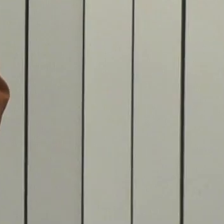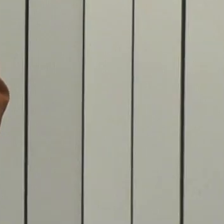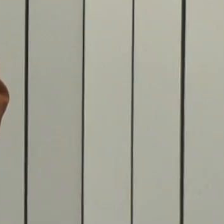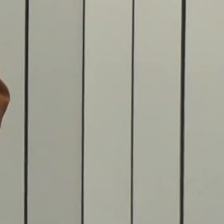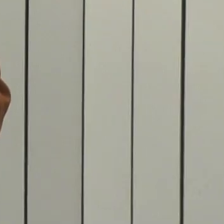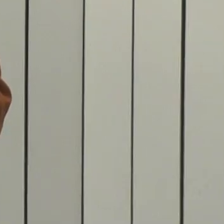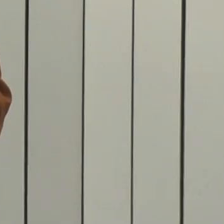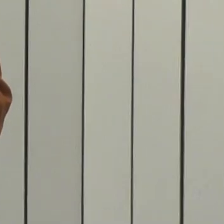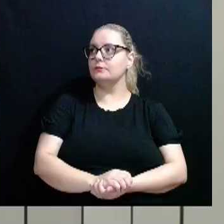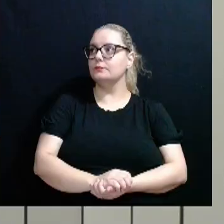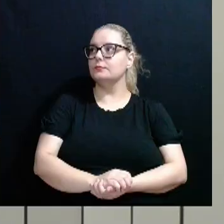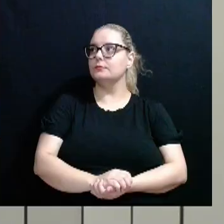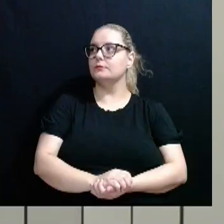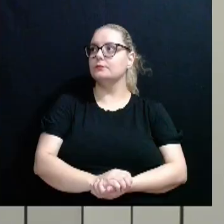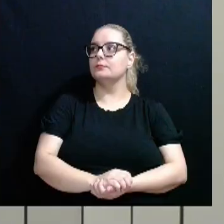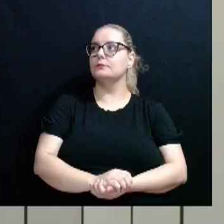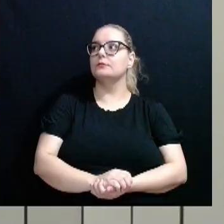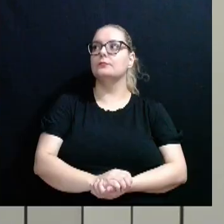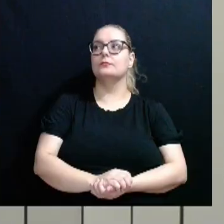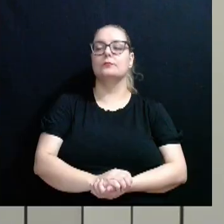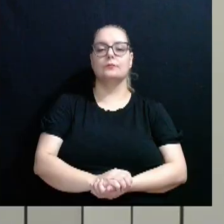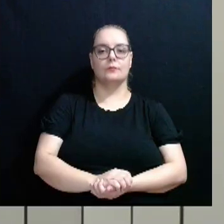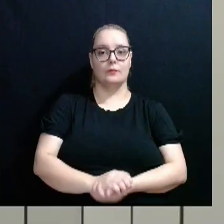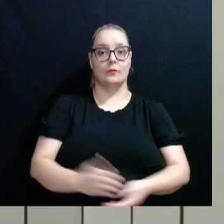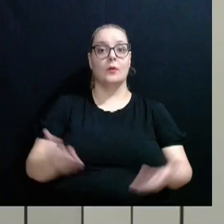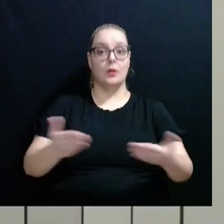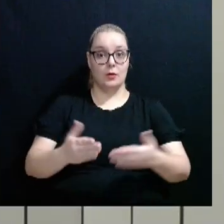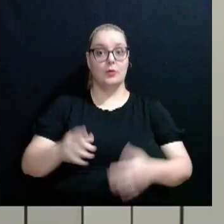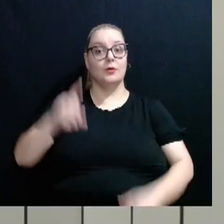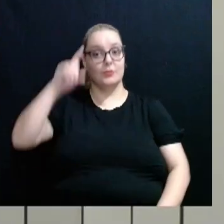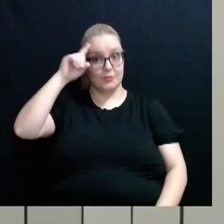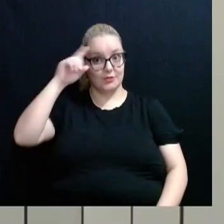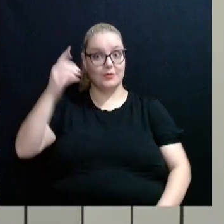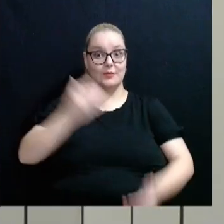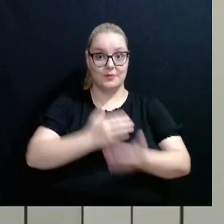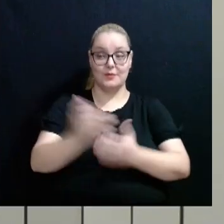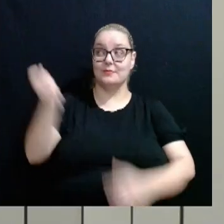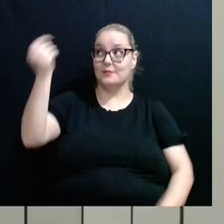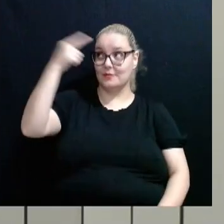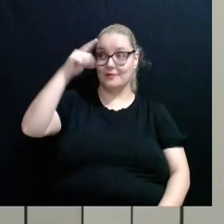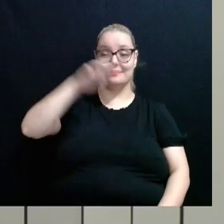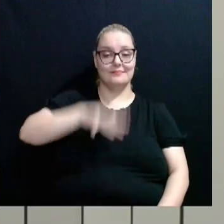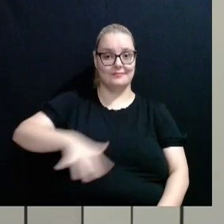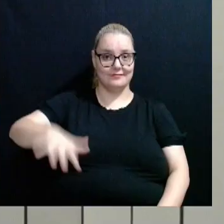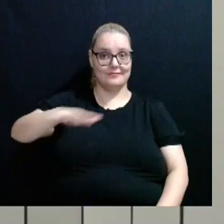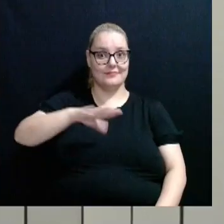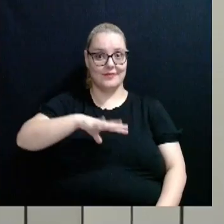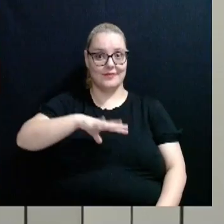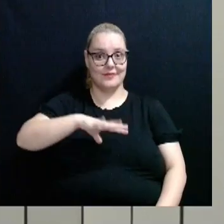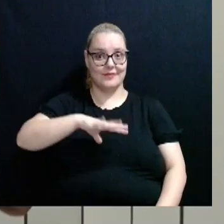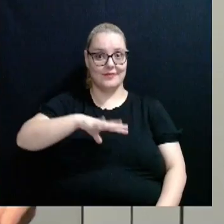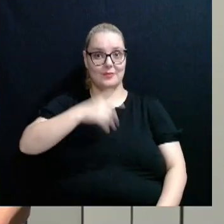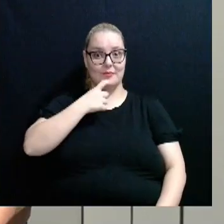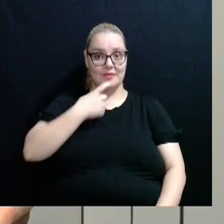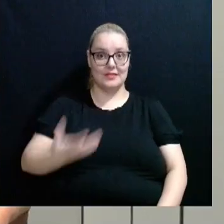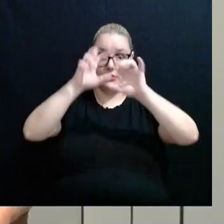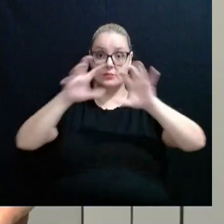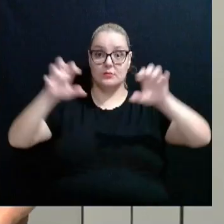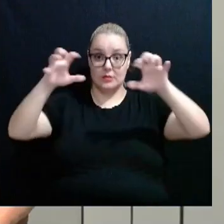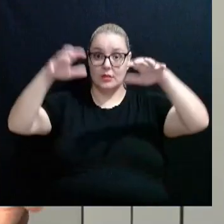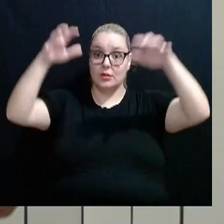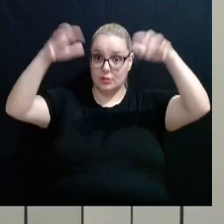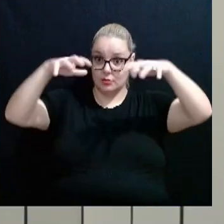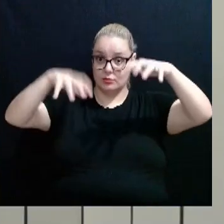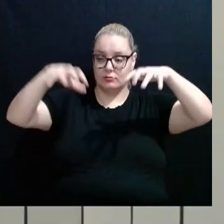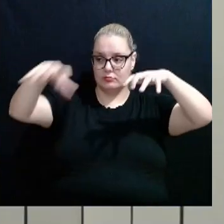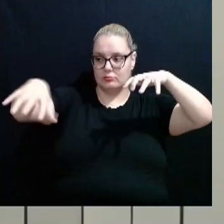E hoje o dia começou com sol pela manhã aqui em Campinas e região, mas podemos ter aumento de nuvens e pancadas mais isoladas, também